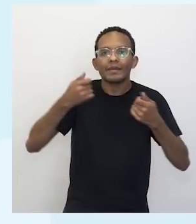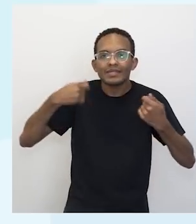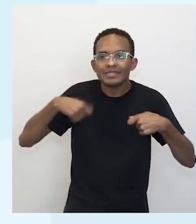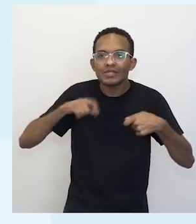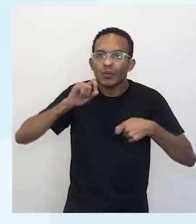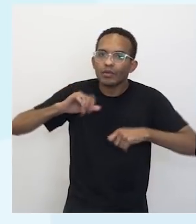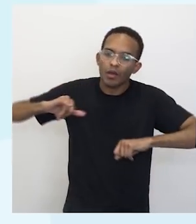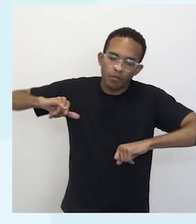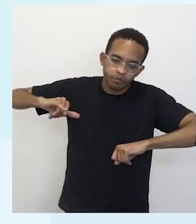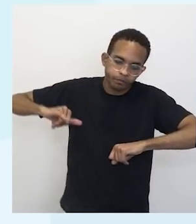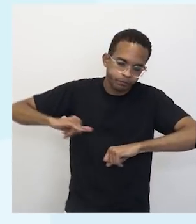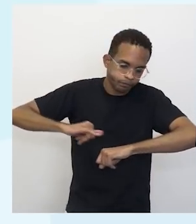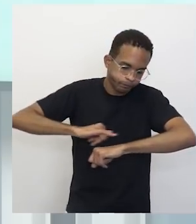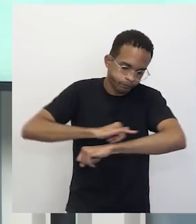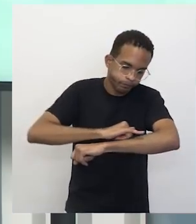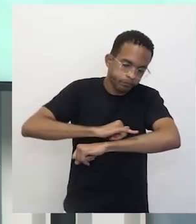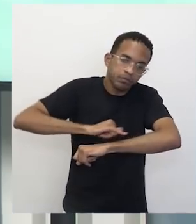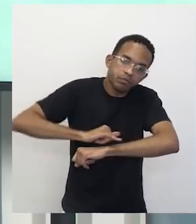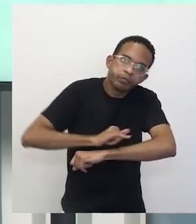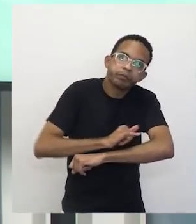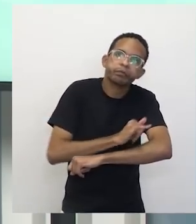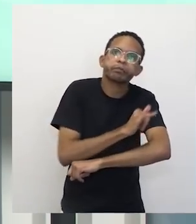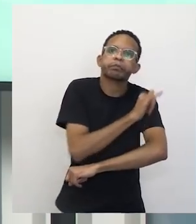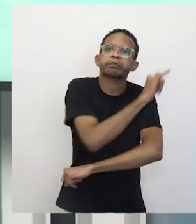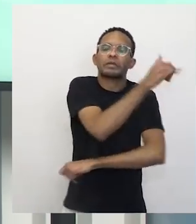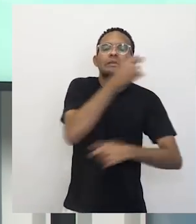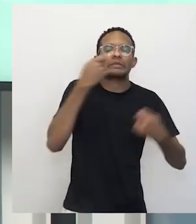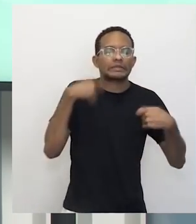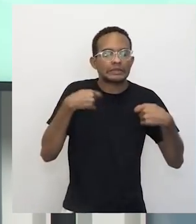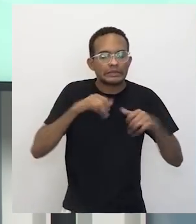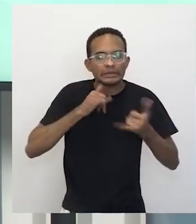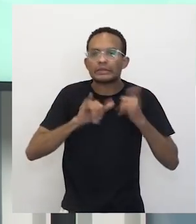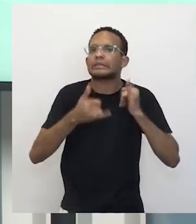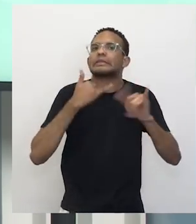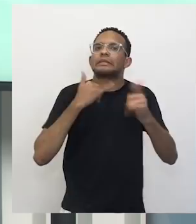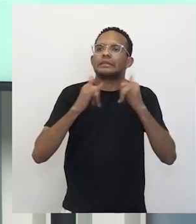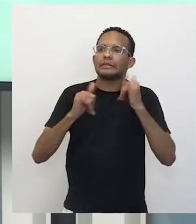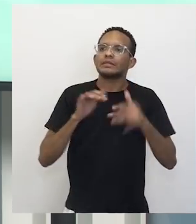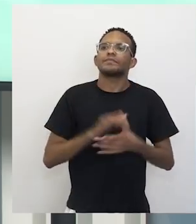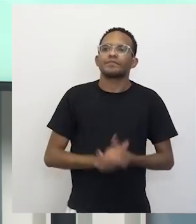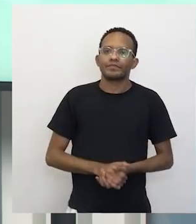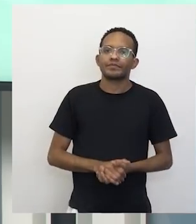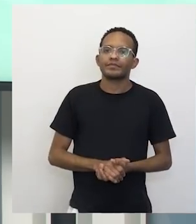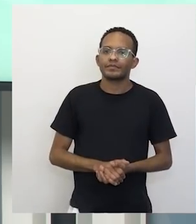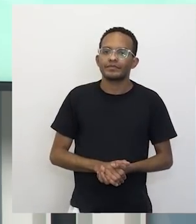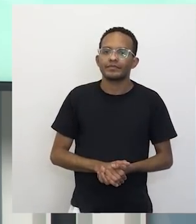um avião. Então ela precisa ter maior poder calorífico.